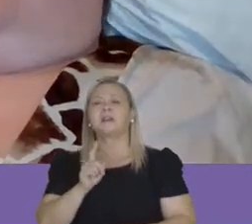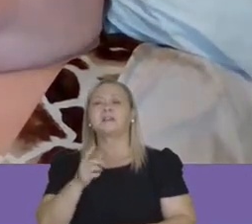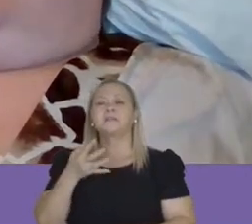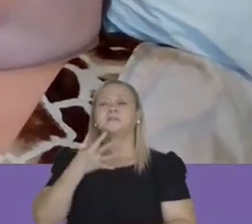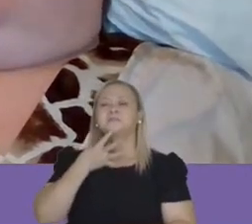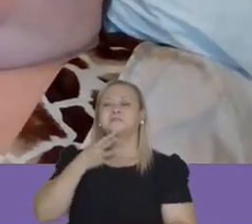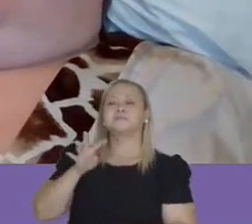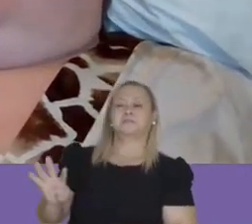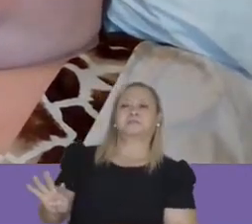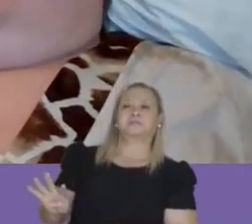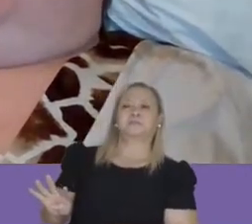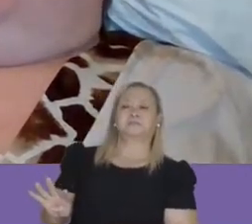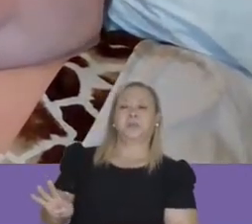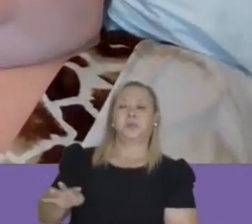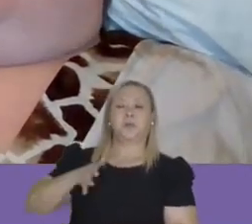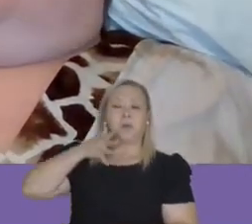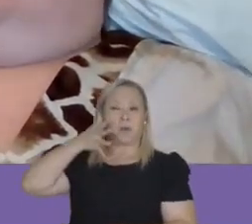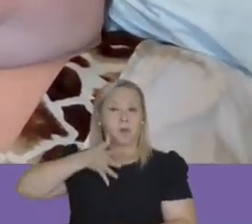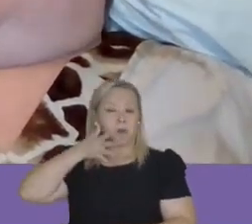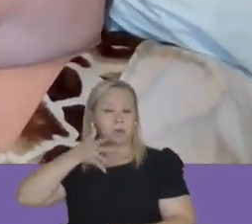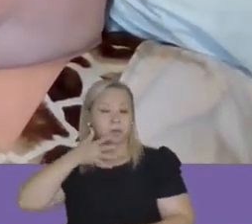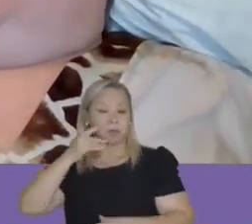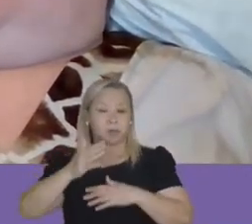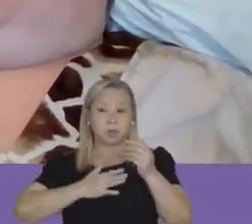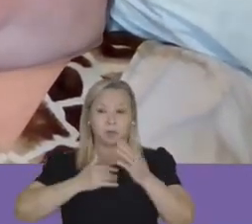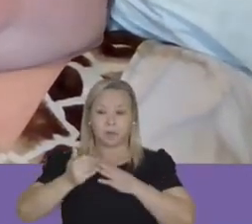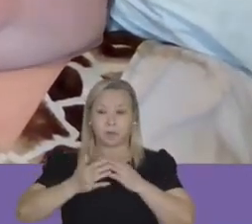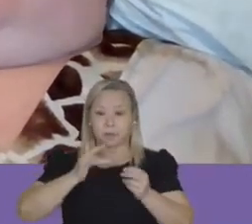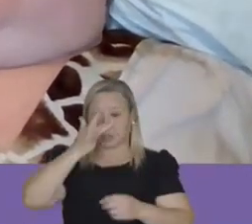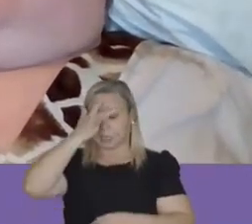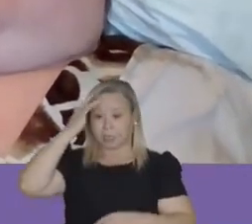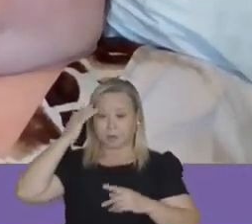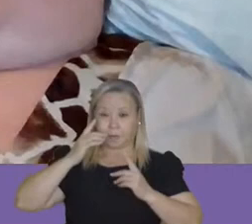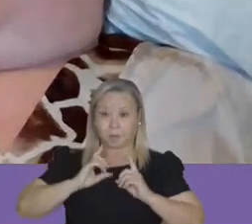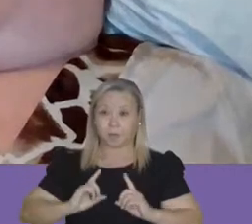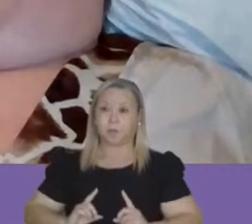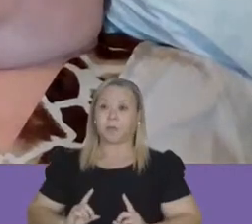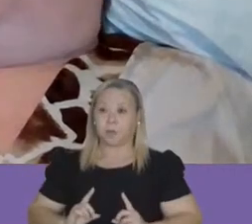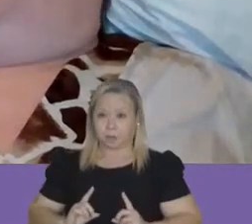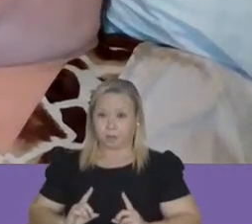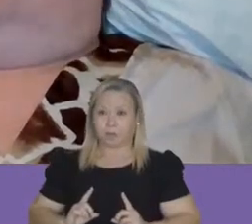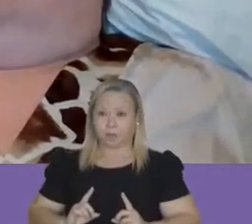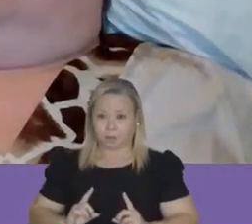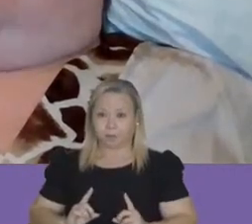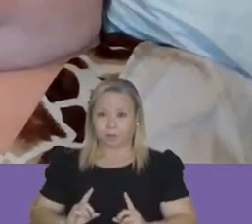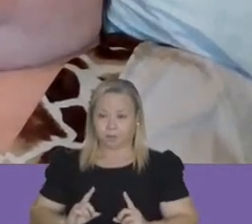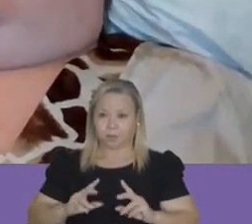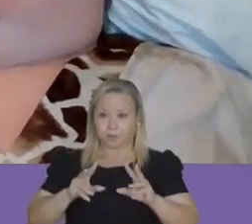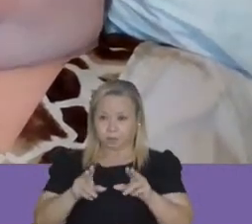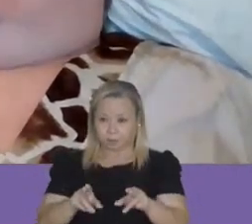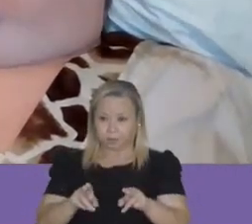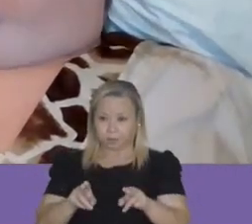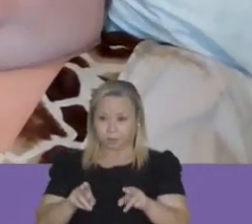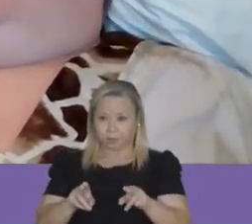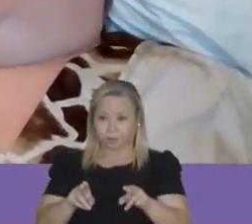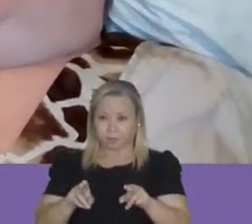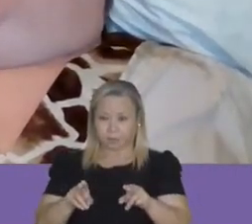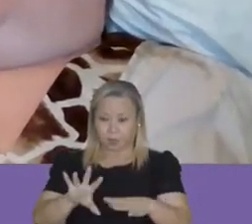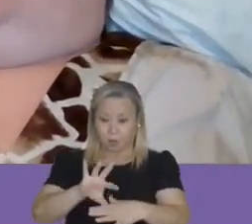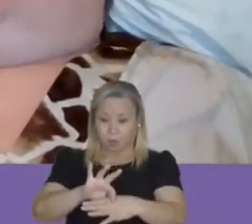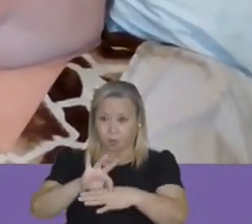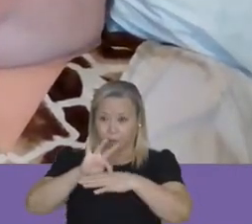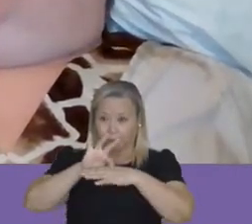conhece, né, o discurso e a prática das pessoas com deficiência como líderes,